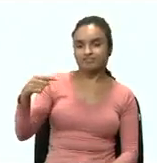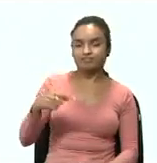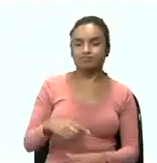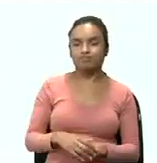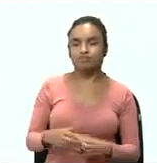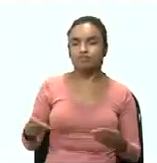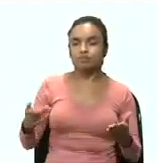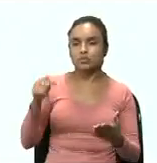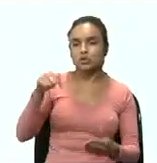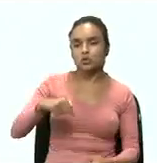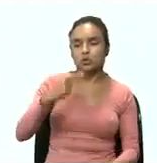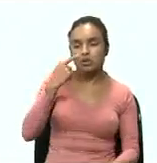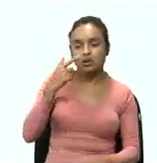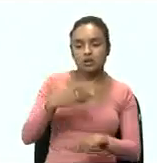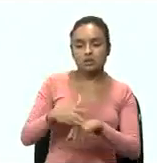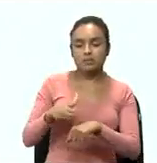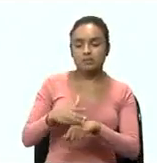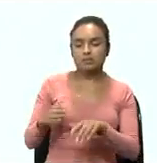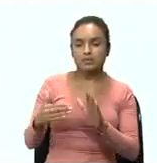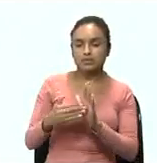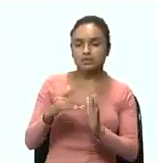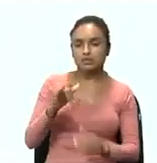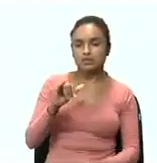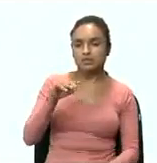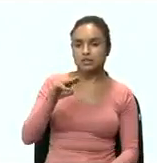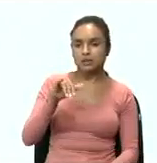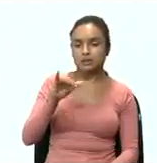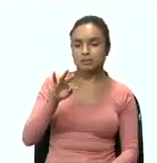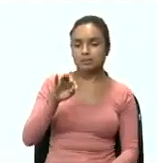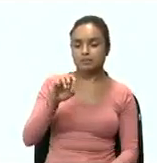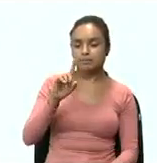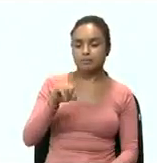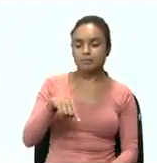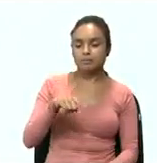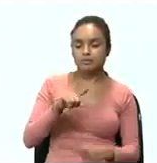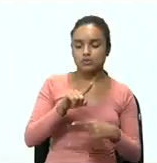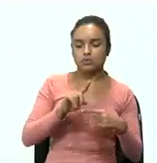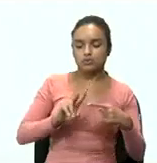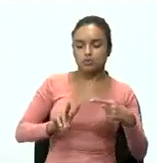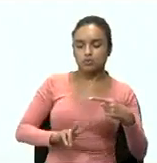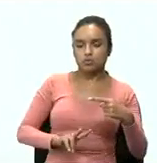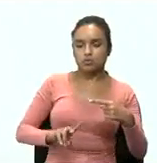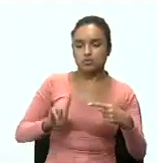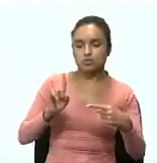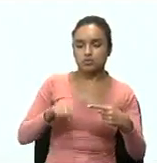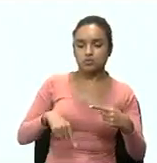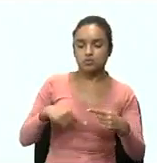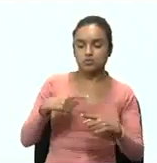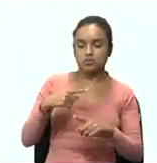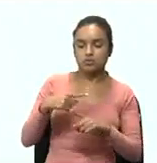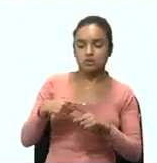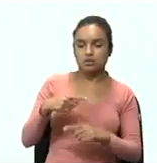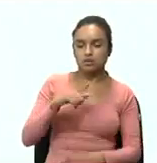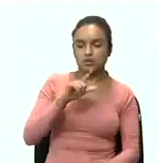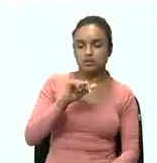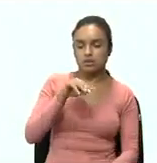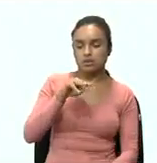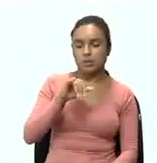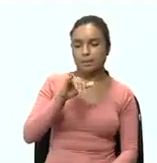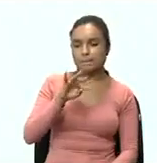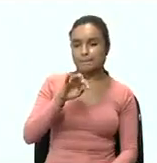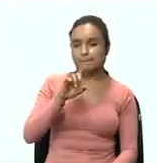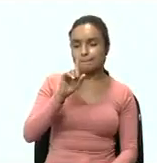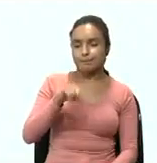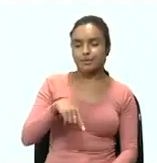de aplicar o limite, né? Então, eu tenho meio que multiplica o limite de n tendendo ao